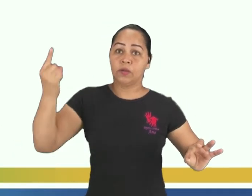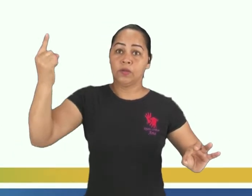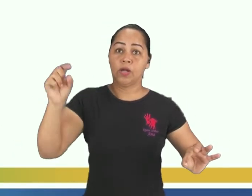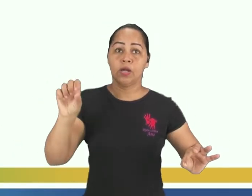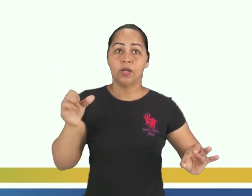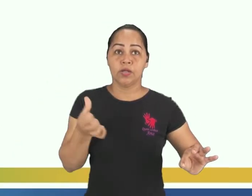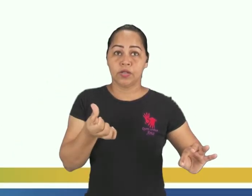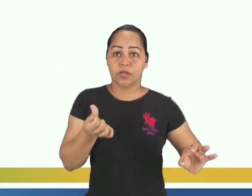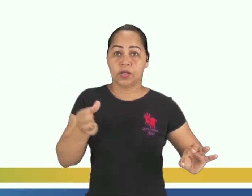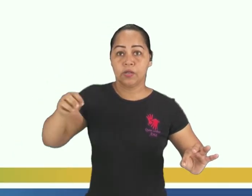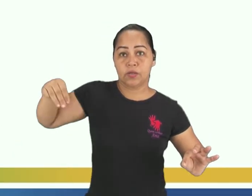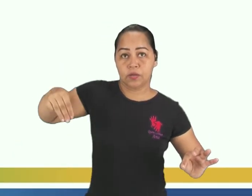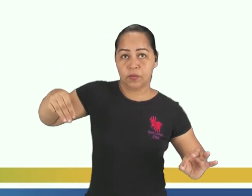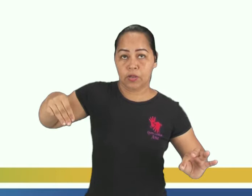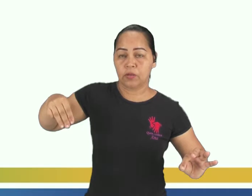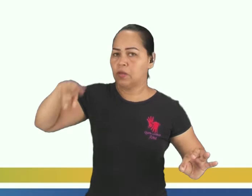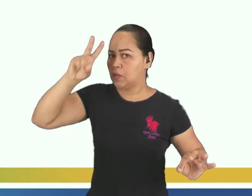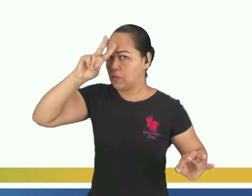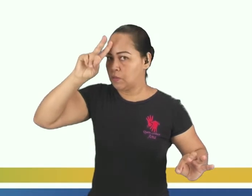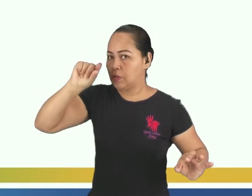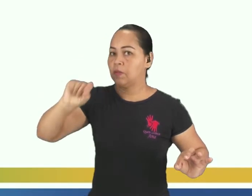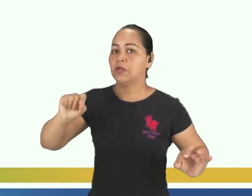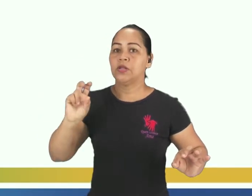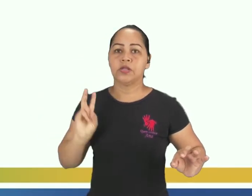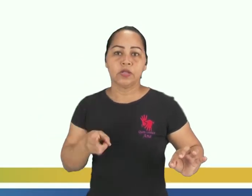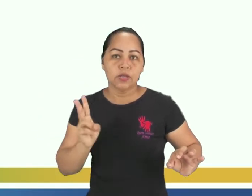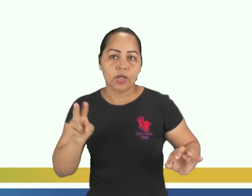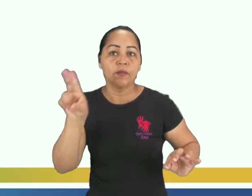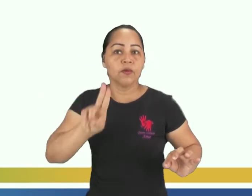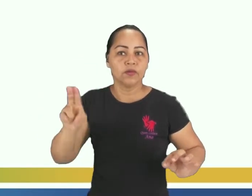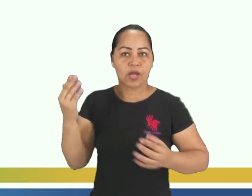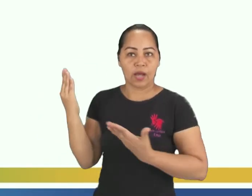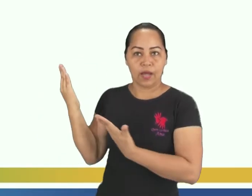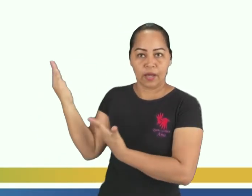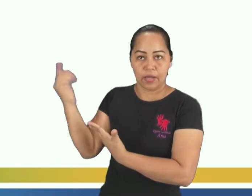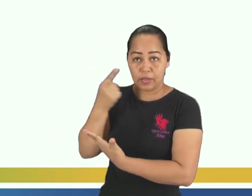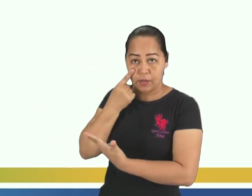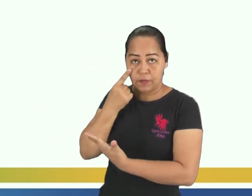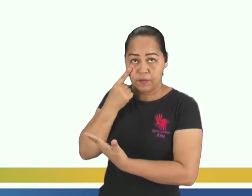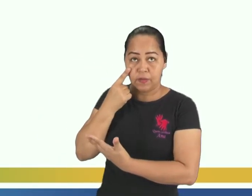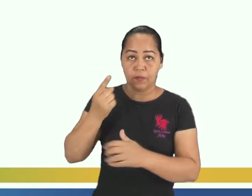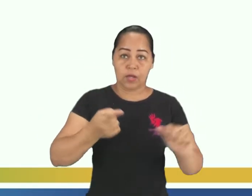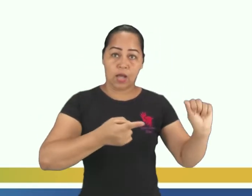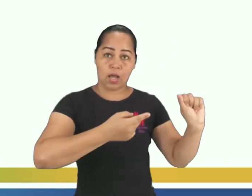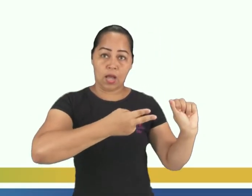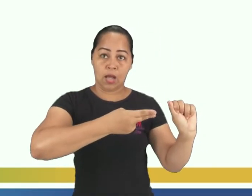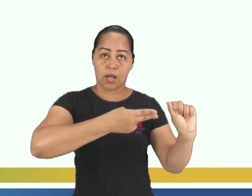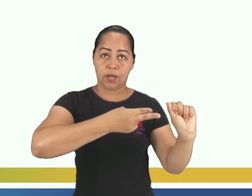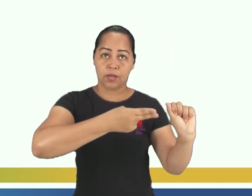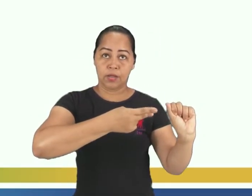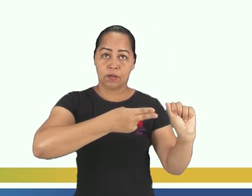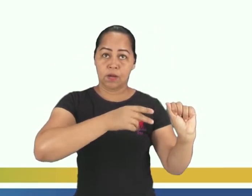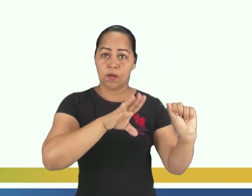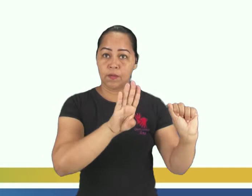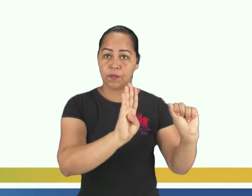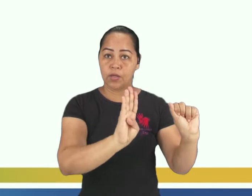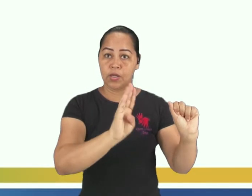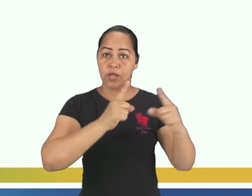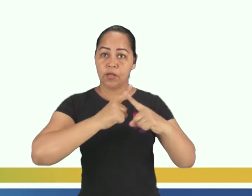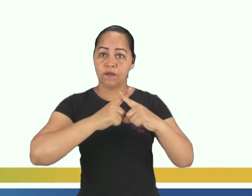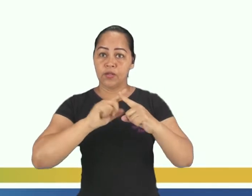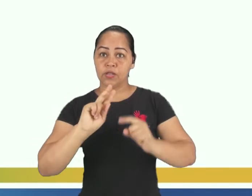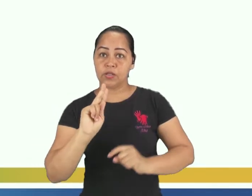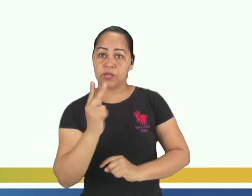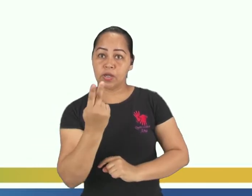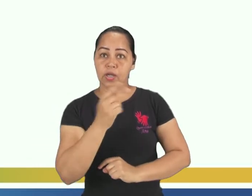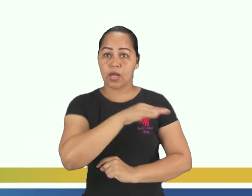Lembrando que para encontrarmos o valor que será gasto nesse procedimento, precisaremos inicialmente calcular a área desse